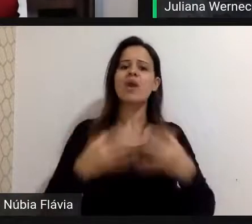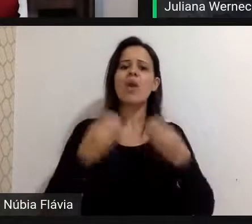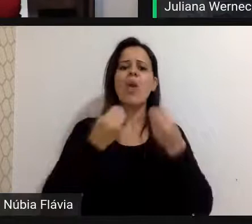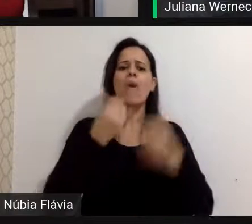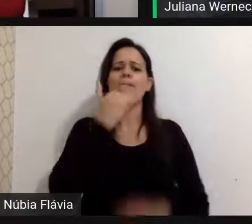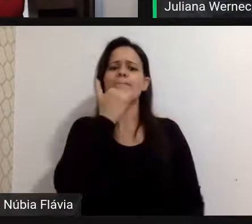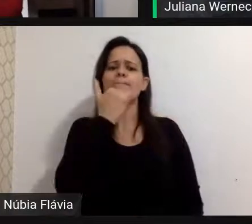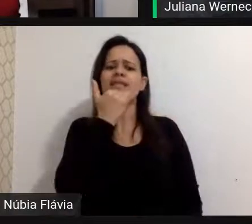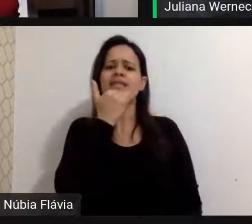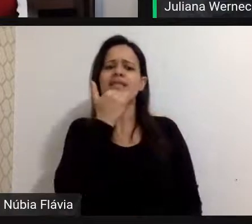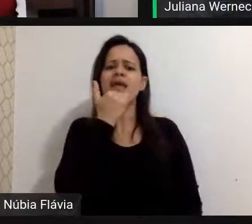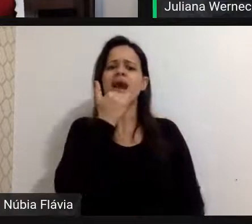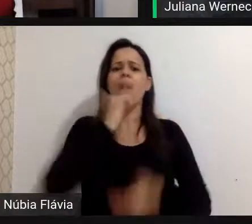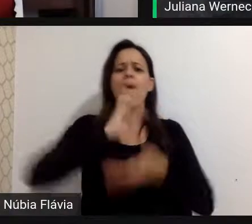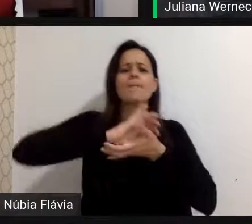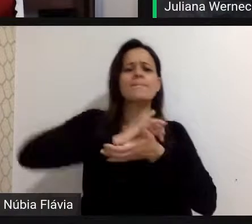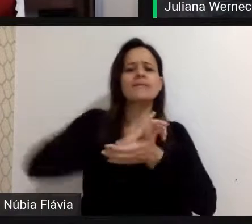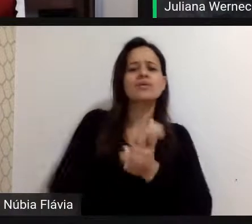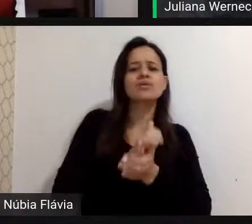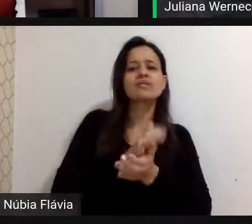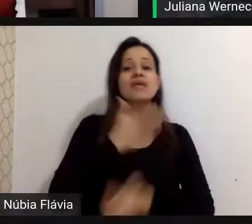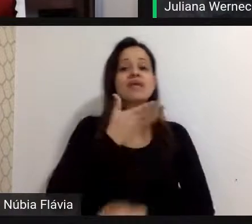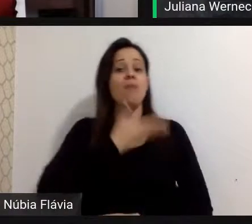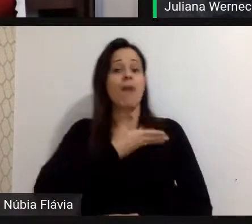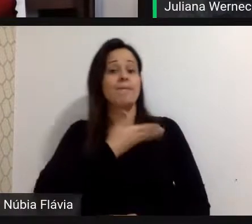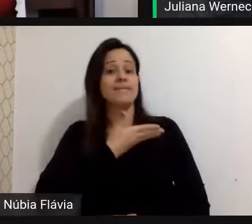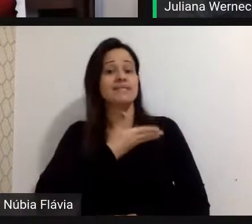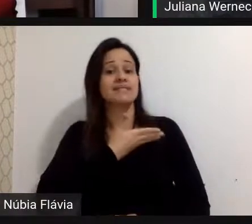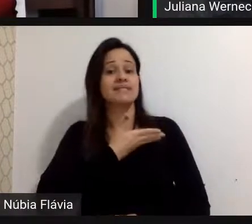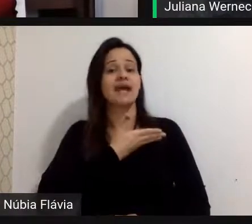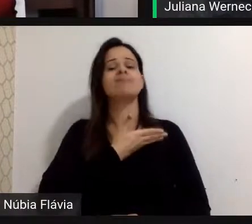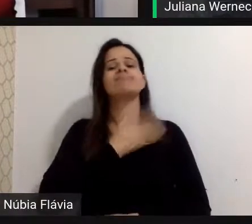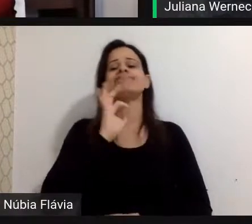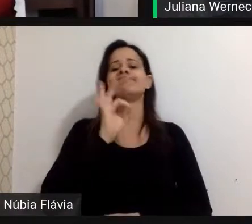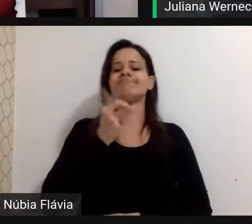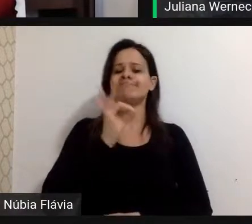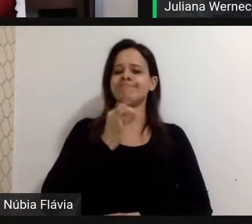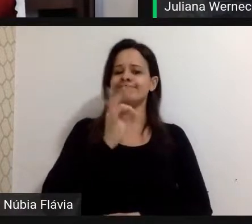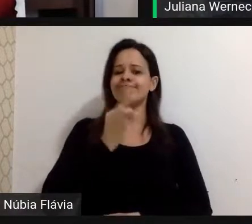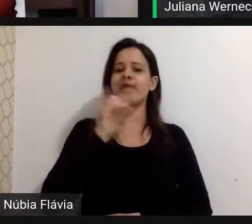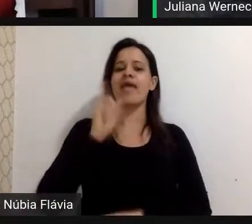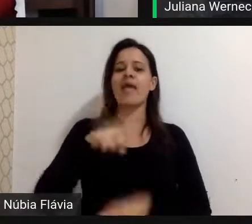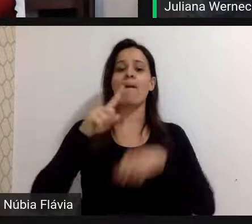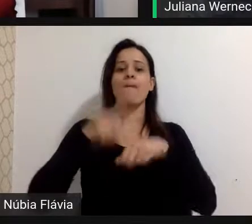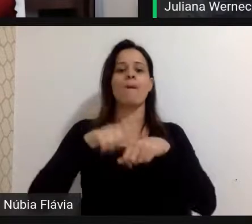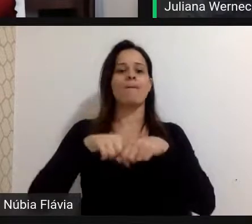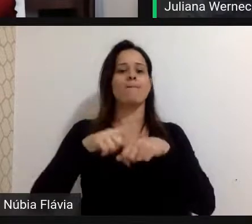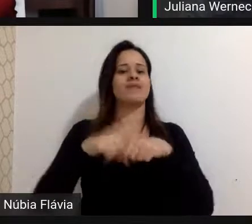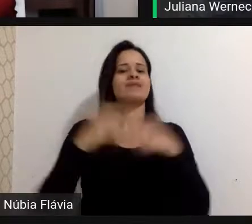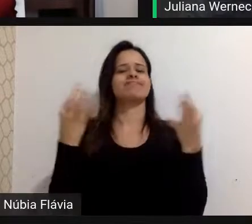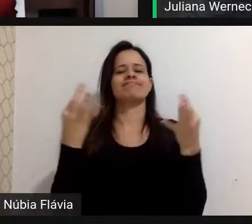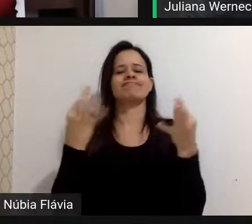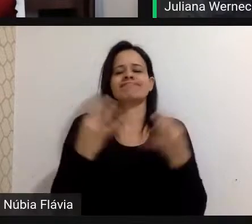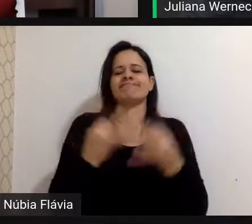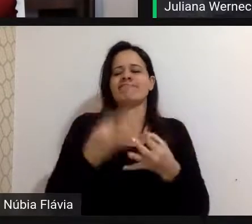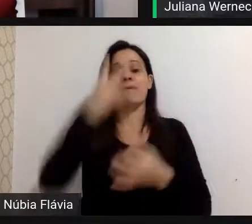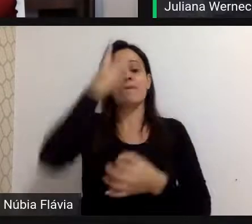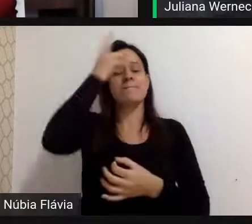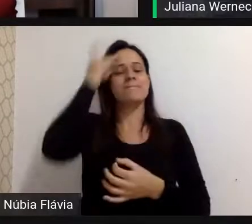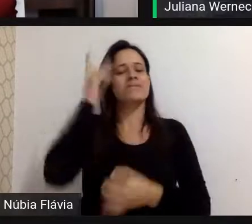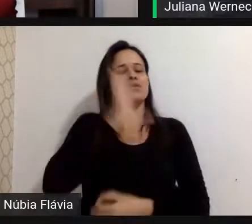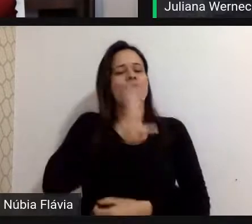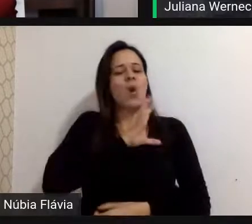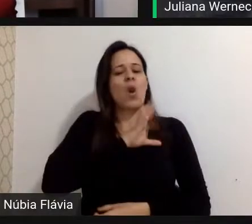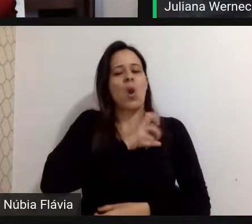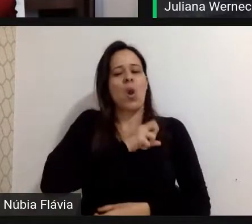sobre preconceito, sobre amizade, e realmente é uma coisa que deu muito certo lá no canal, que as pessoas gostam.